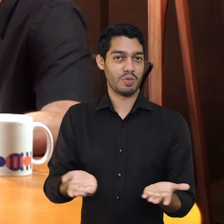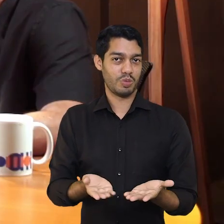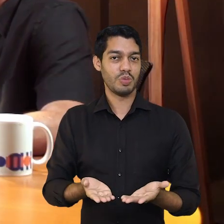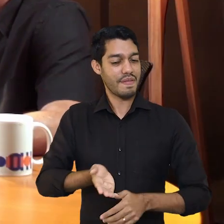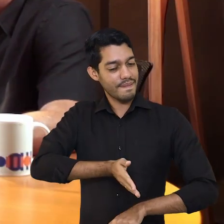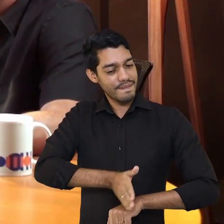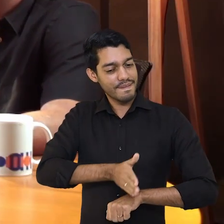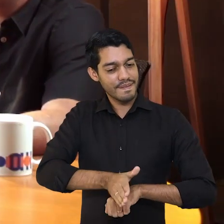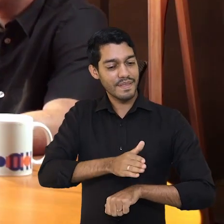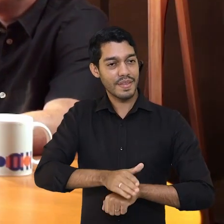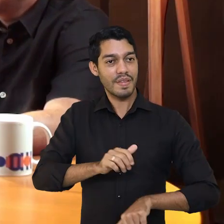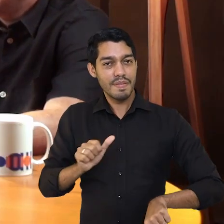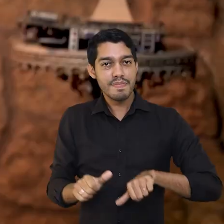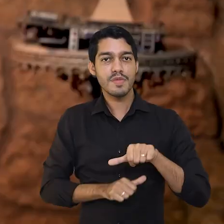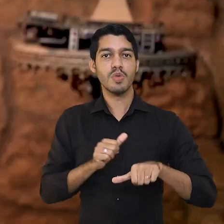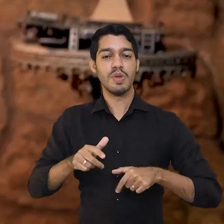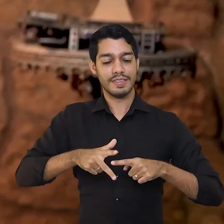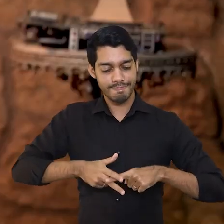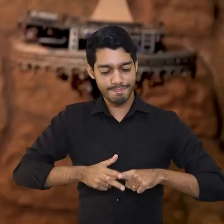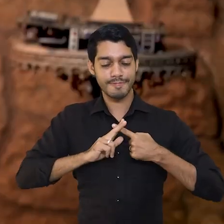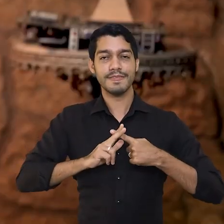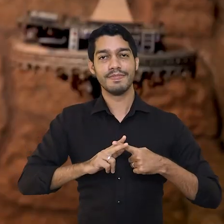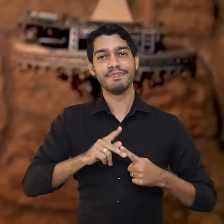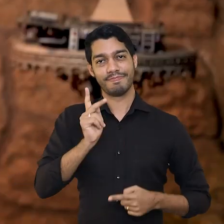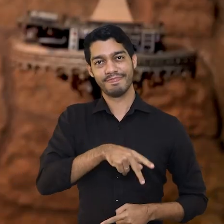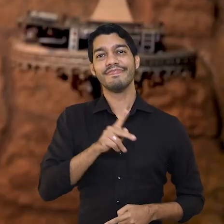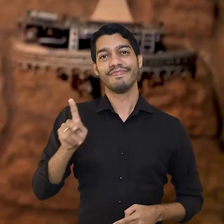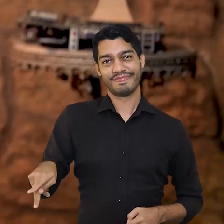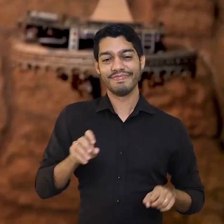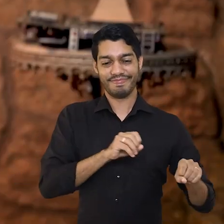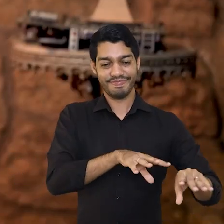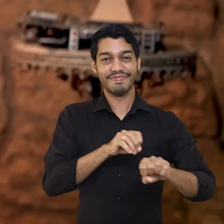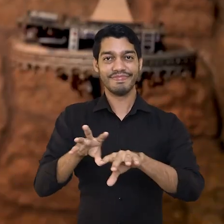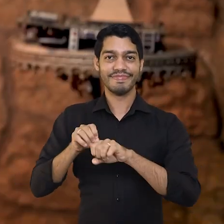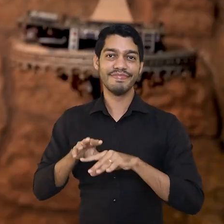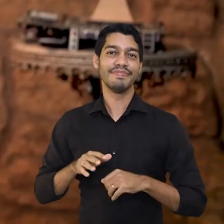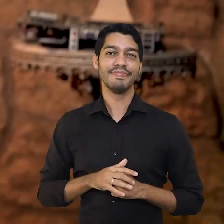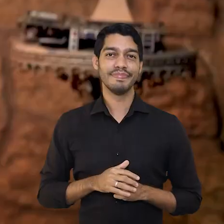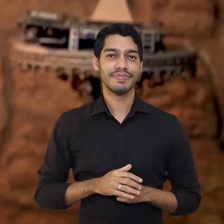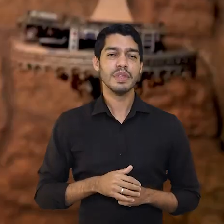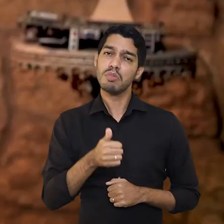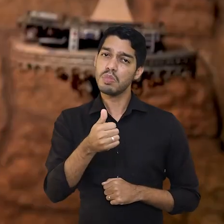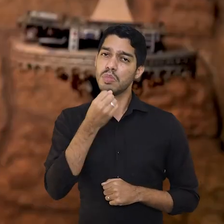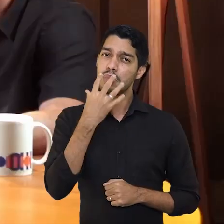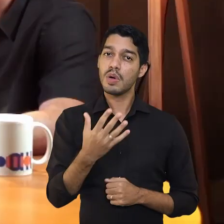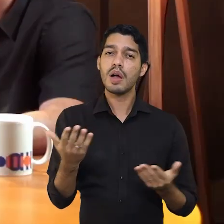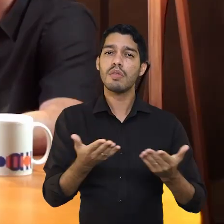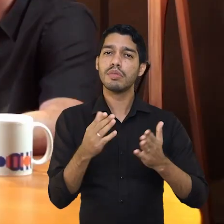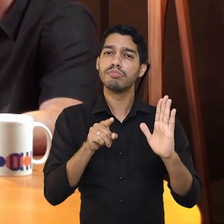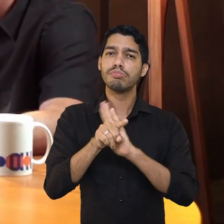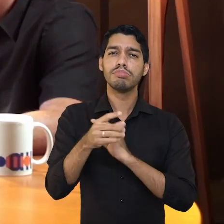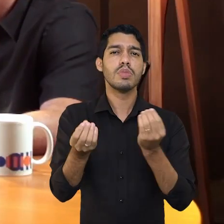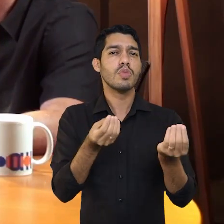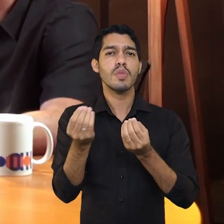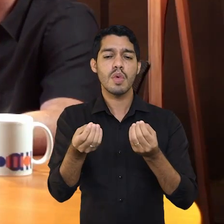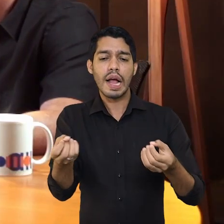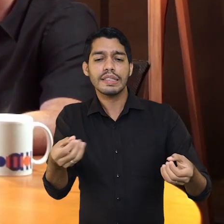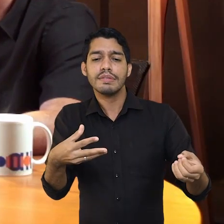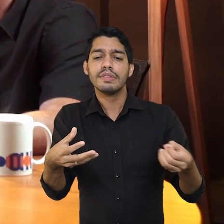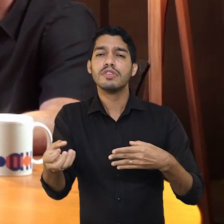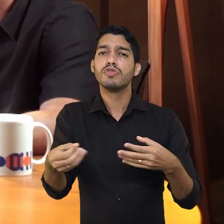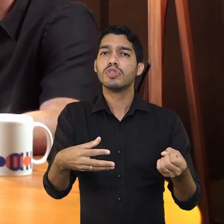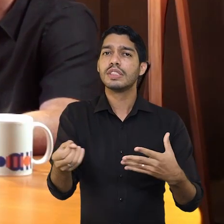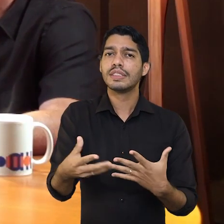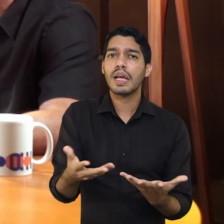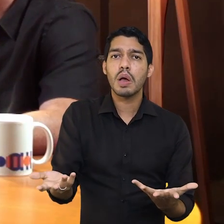educadora. Que legal, Luísa. E como entrou essa questão da inovação, né? Como é o seu